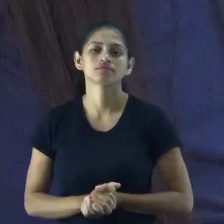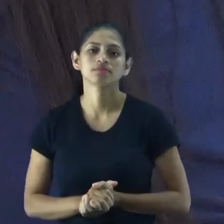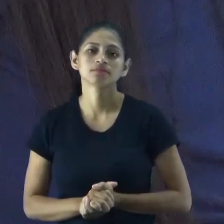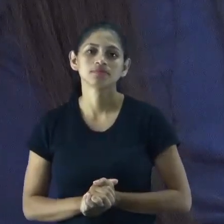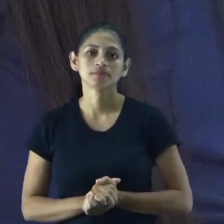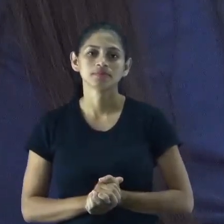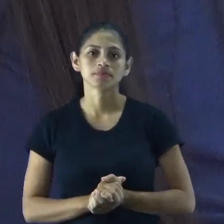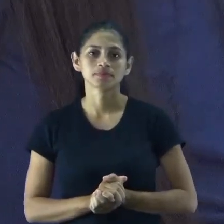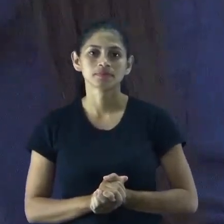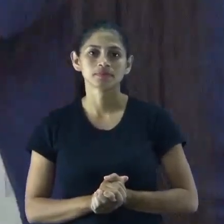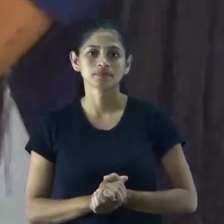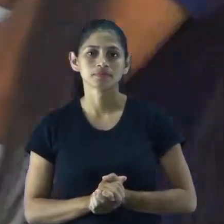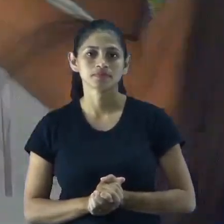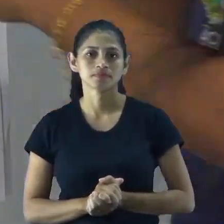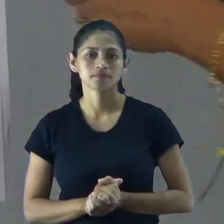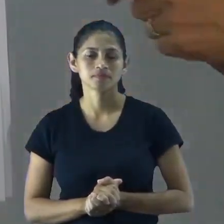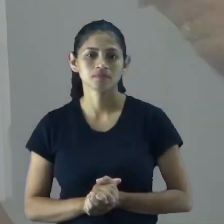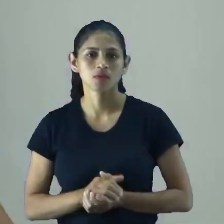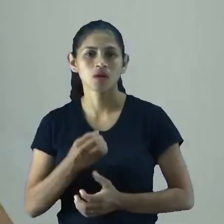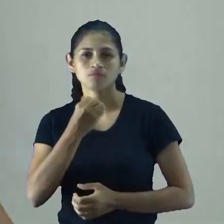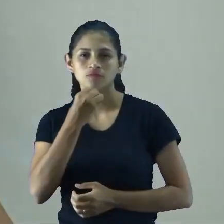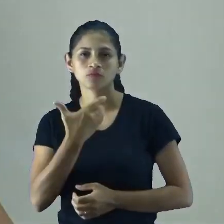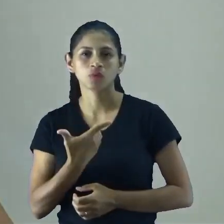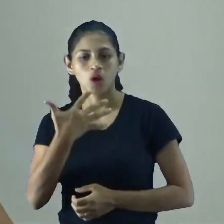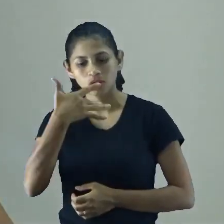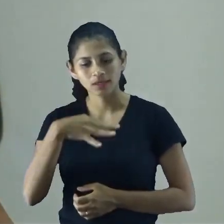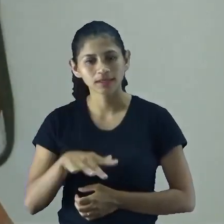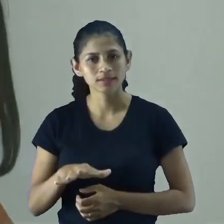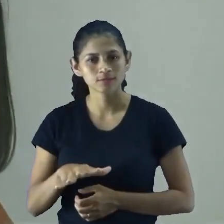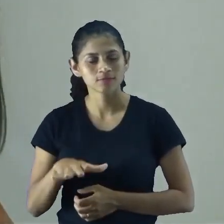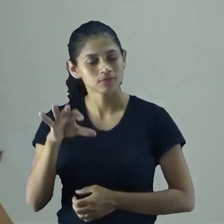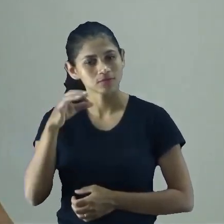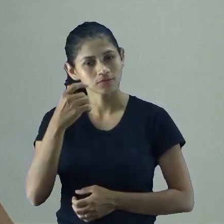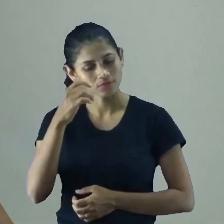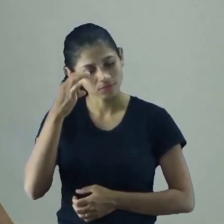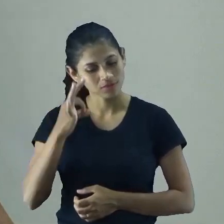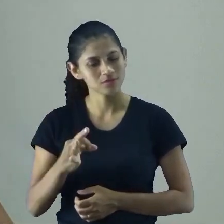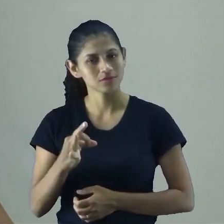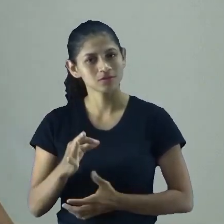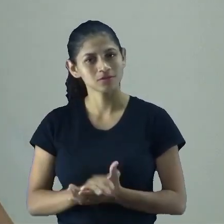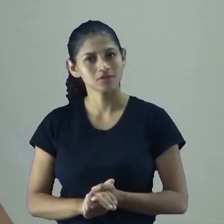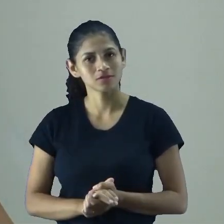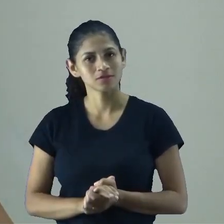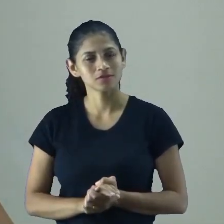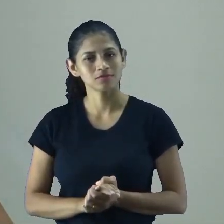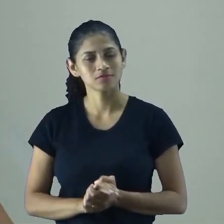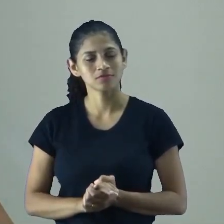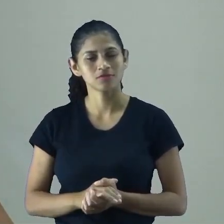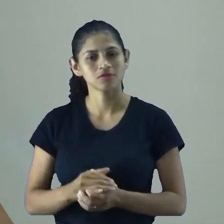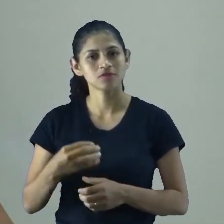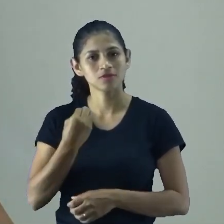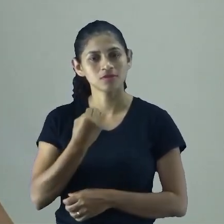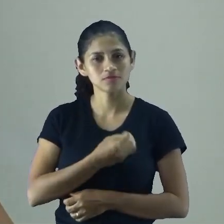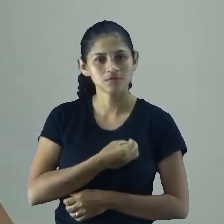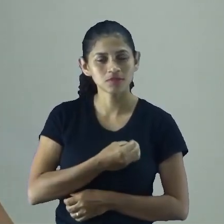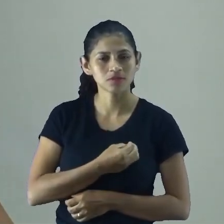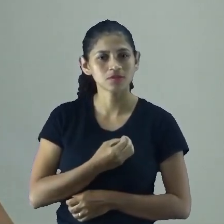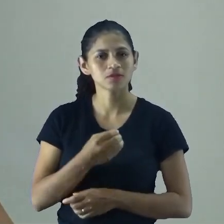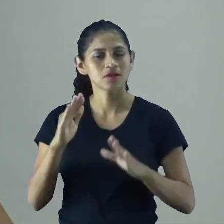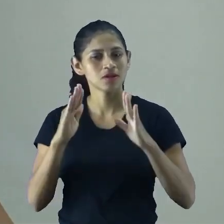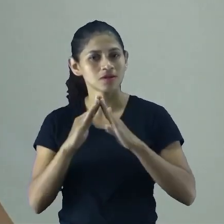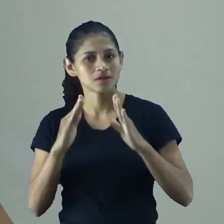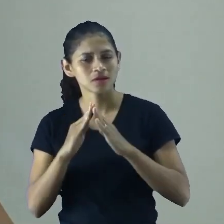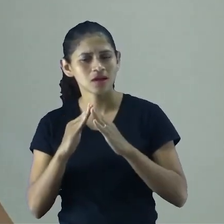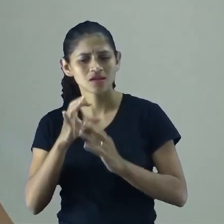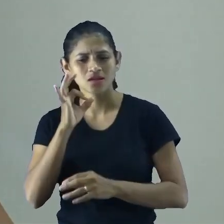a mais muito bem crianças tenho certeza que vocês participaram aí de casa e responderam tudo